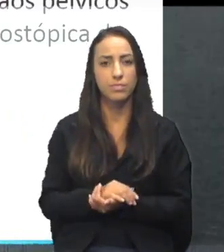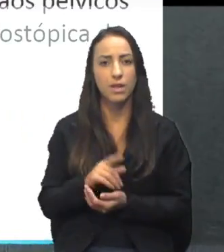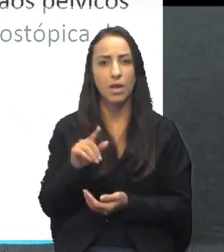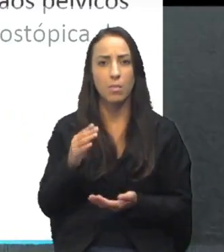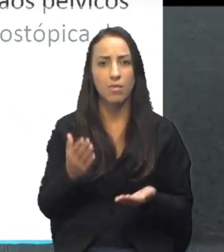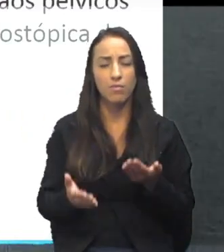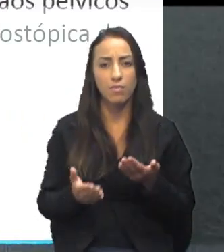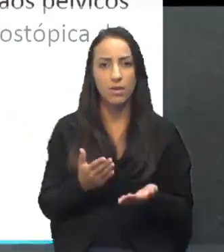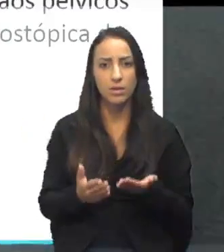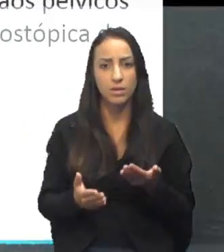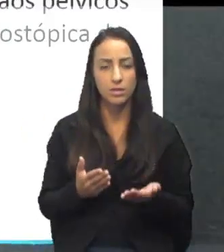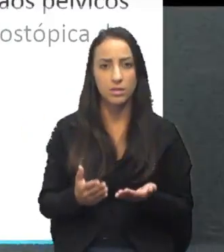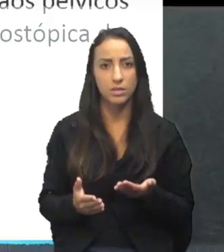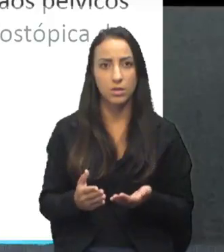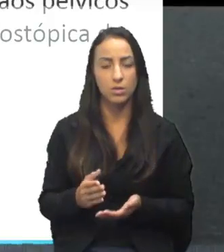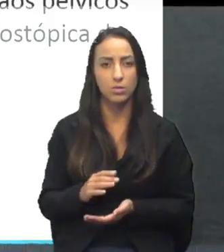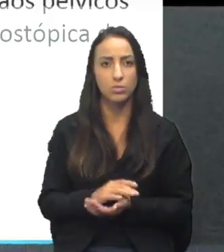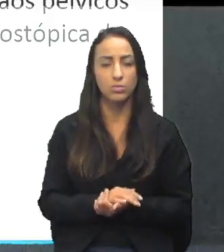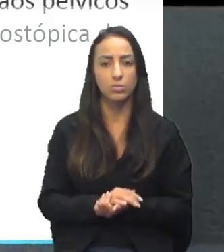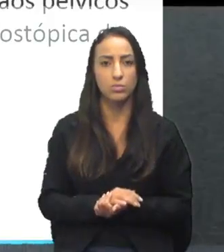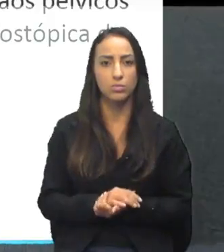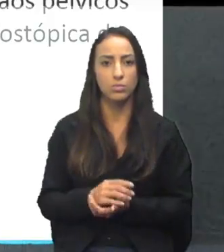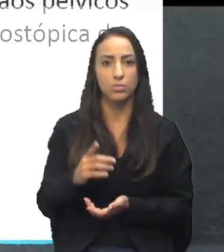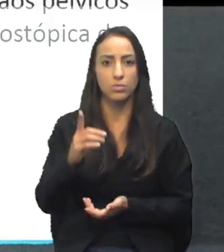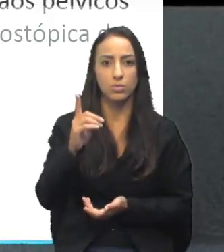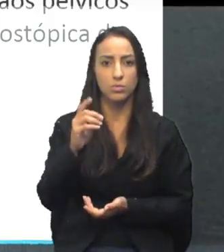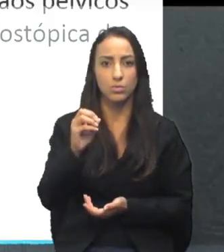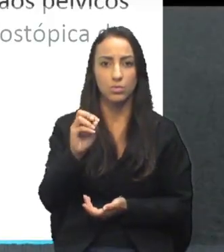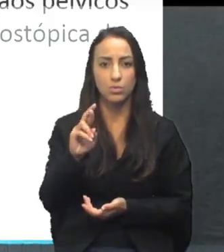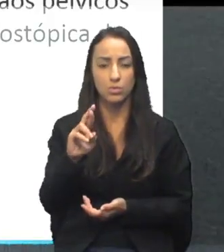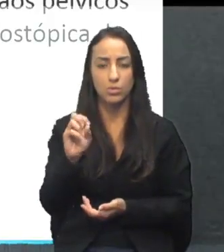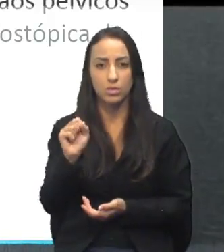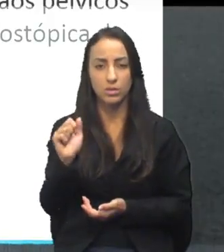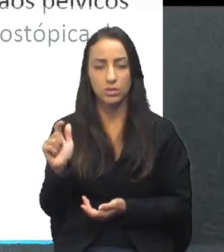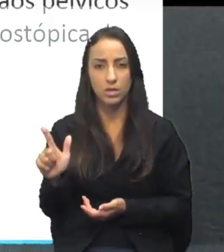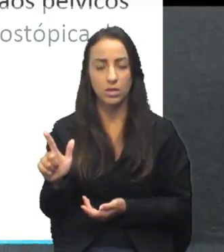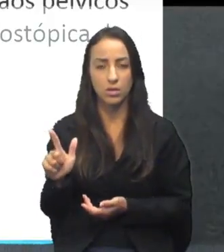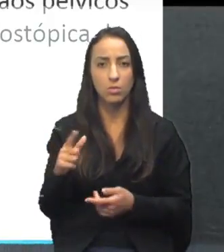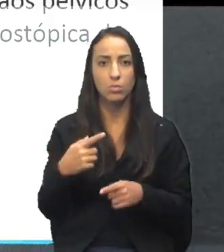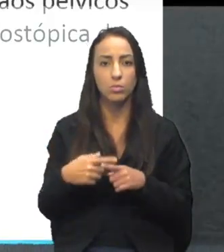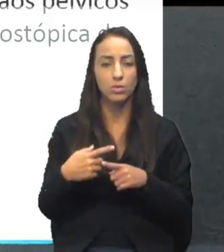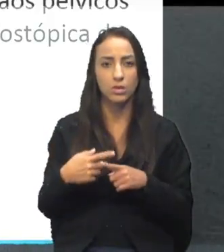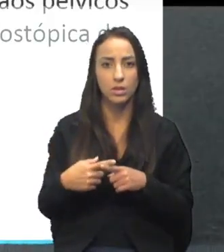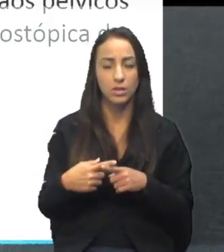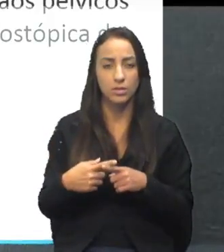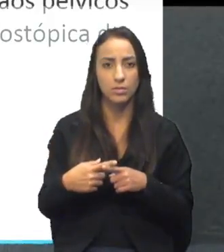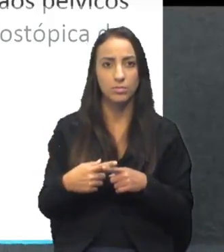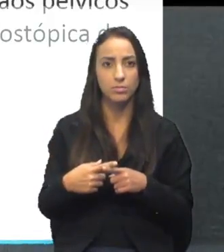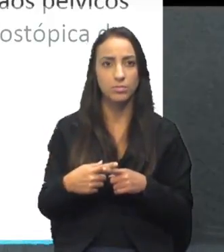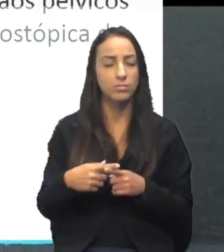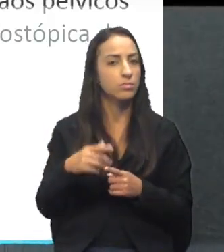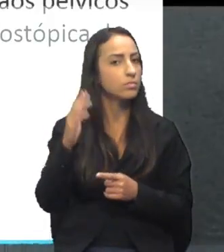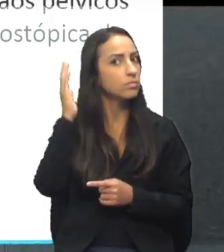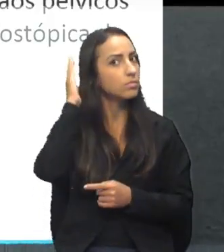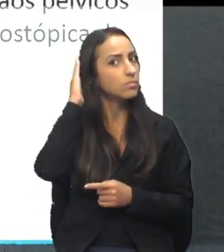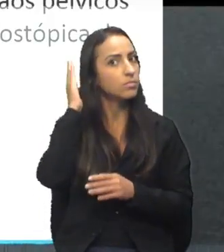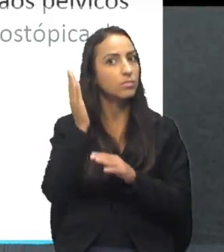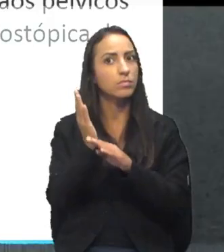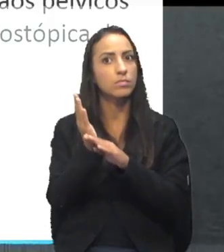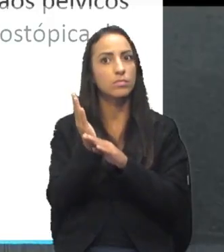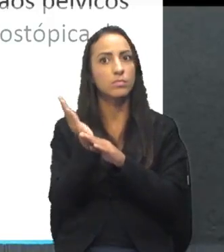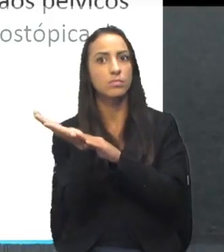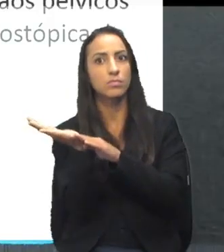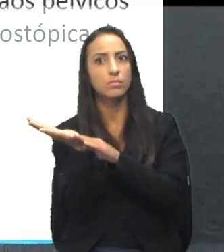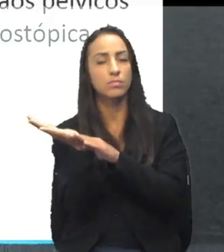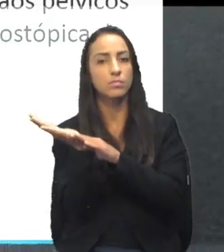variação da posição de decúbito dorsal, em que a parte superior do dorso é abaixada e